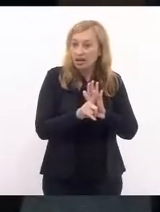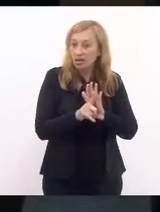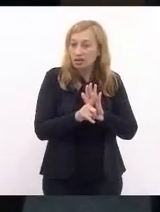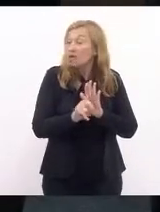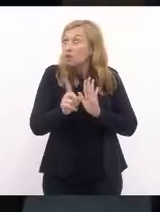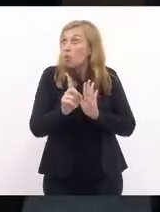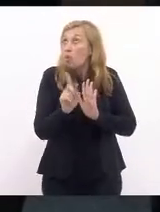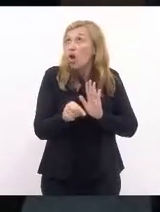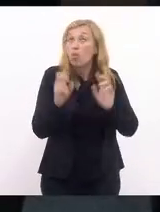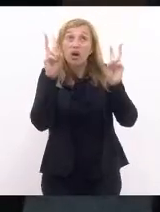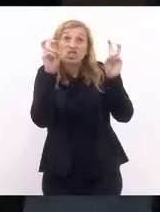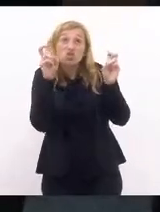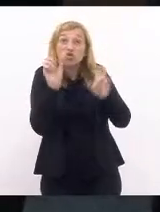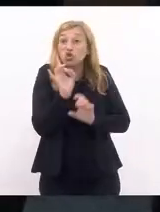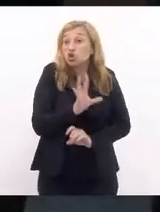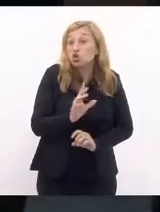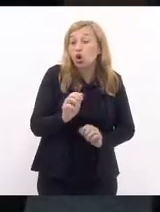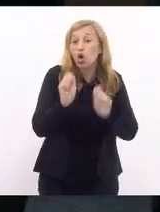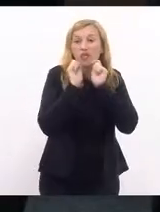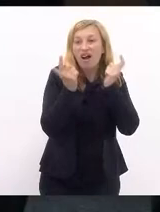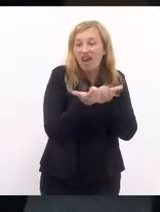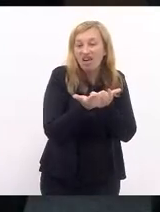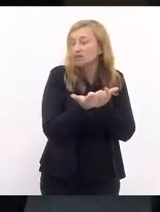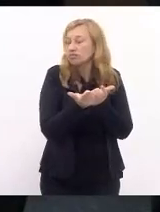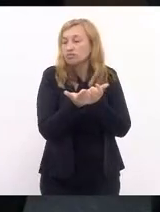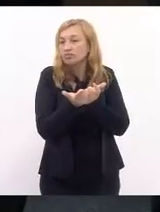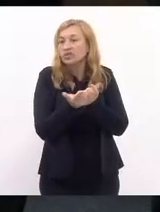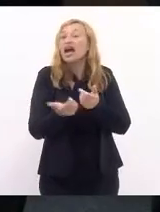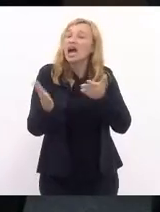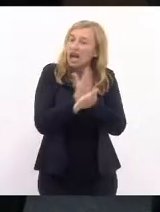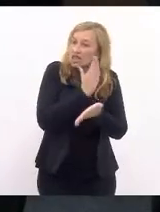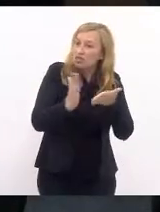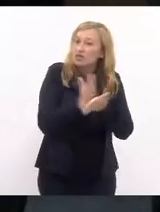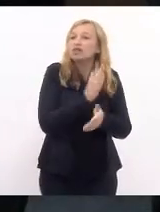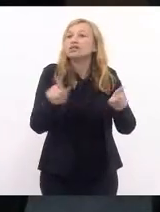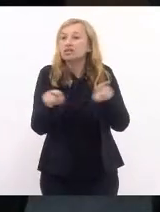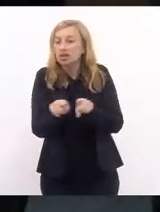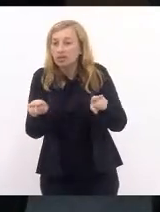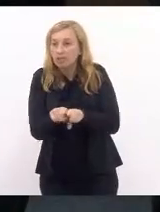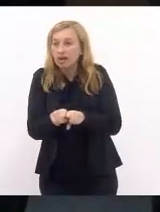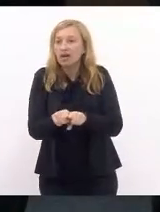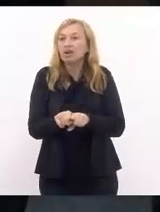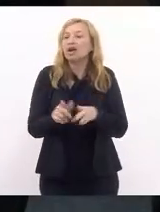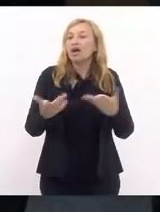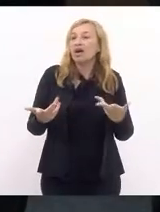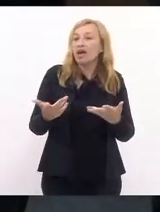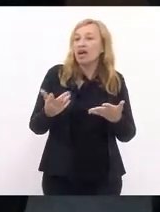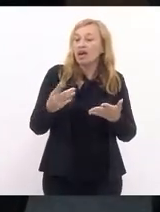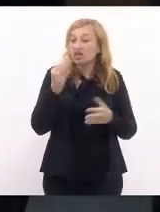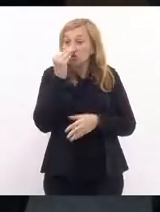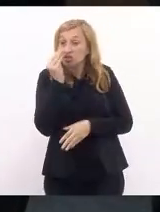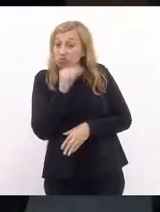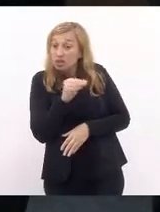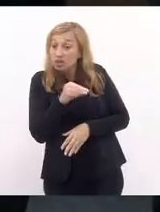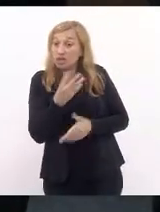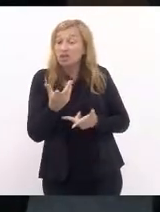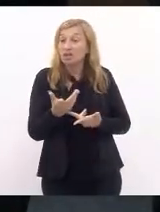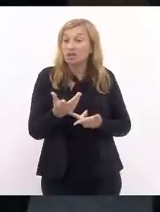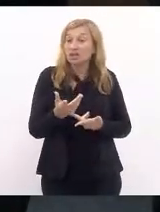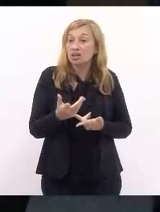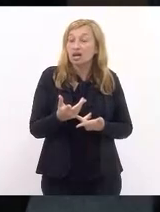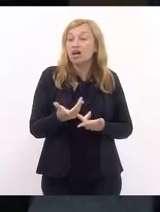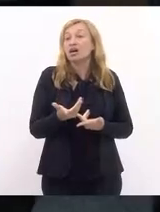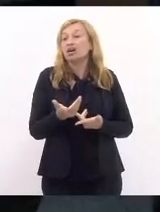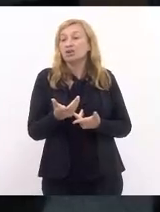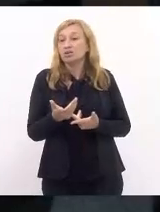é uma questão somente da Assembleia Legislativa muitas vezes é deslegitimado é tentativa de